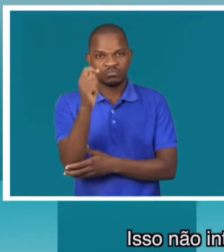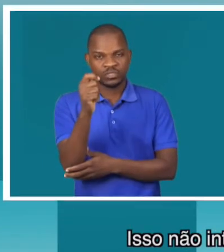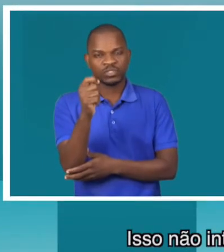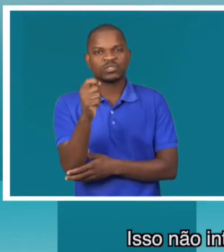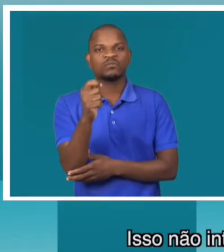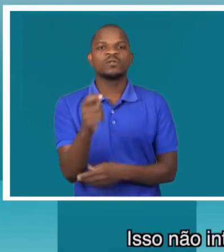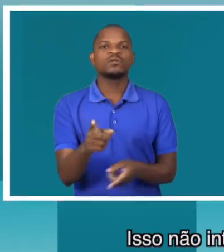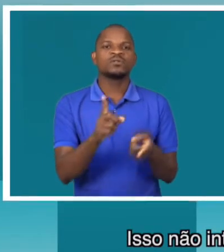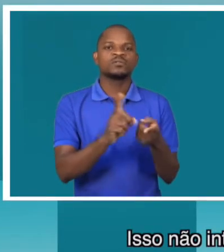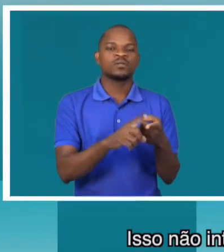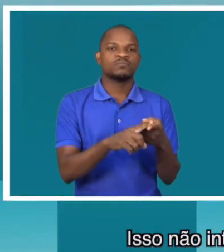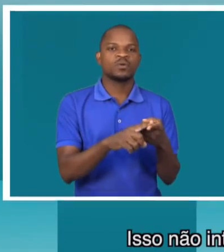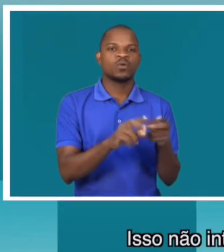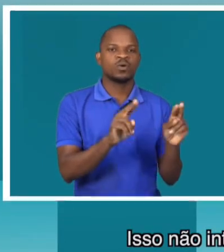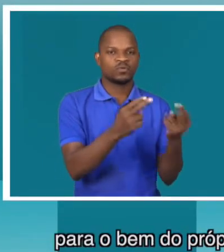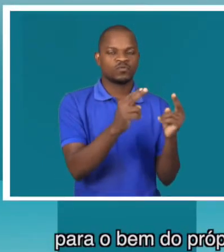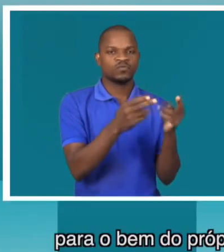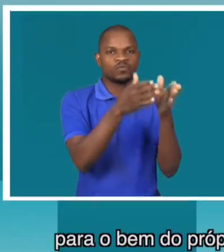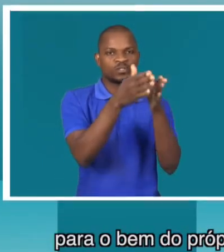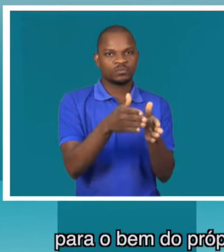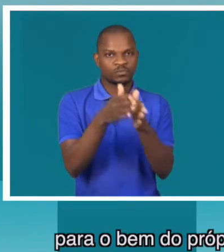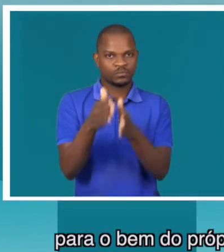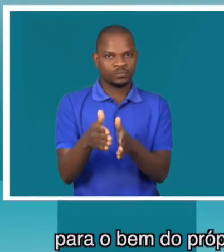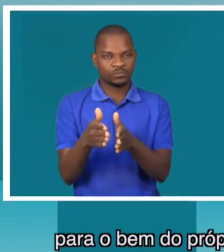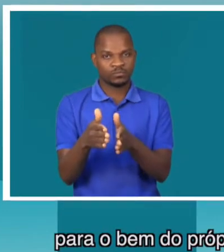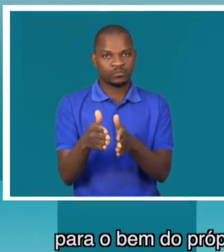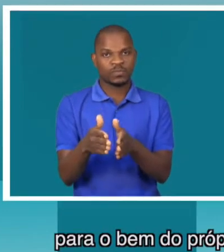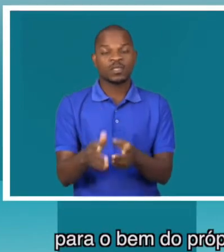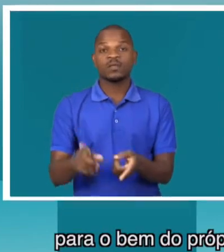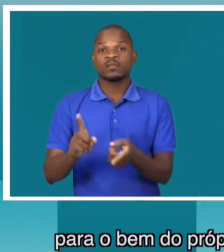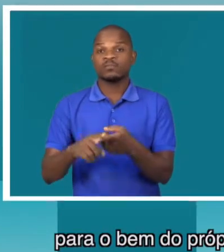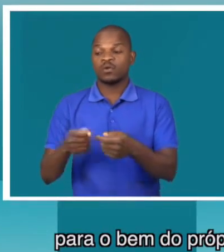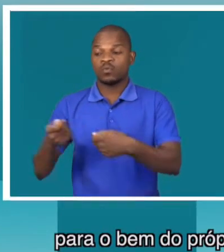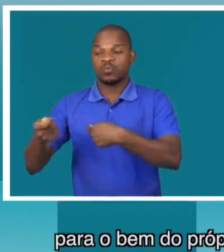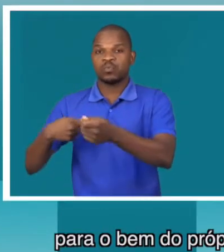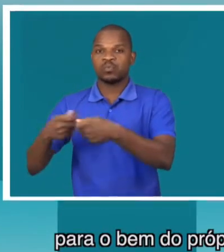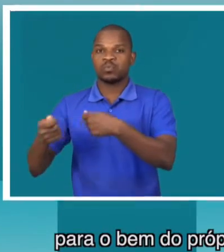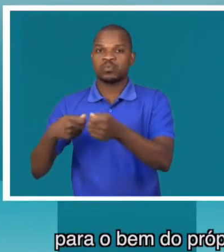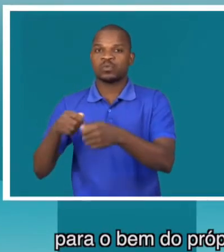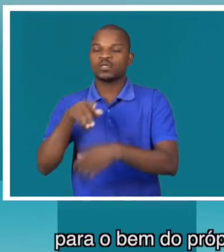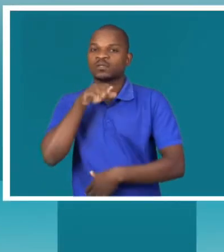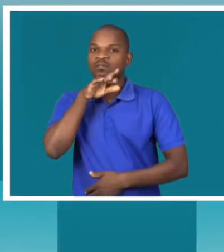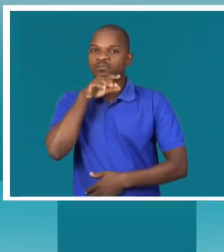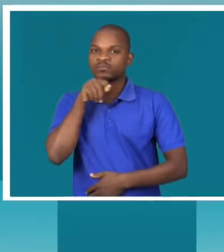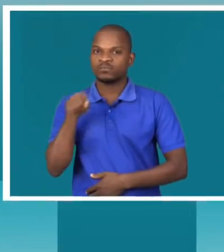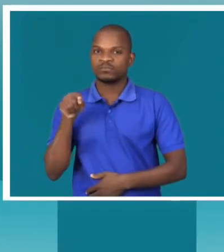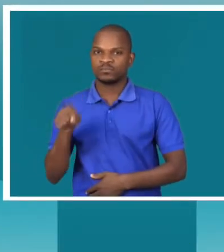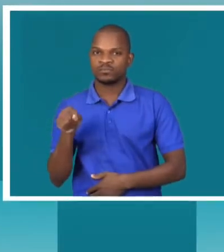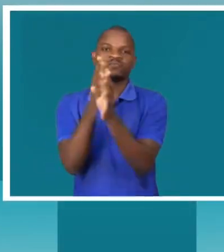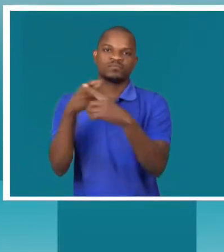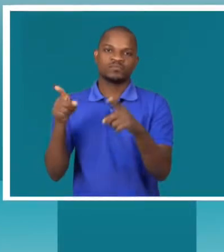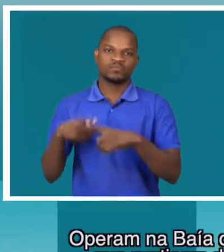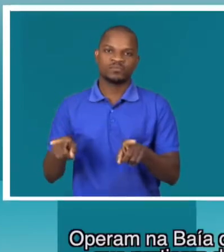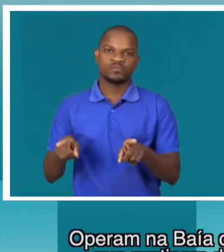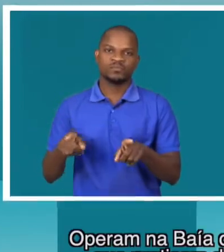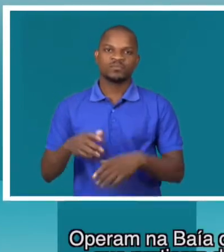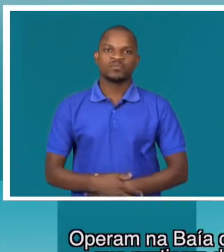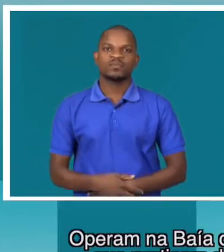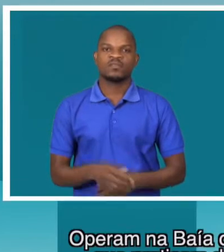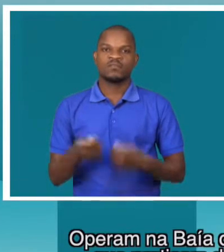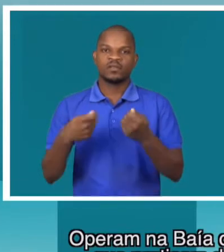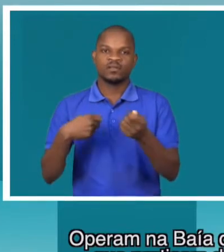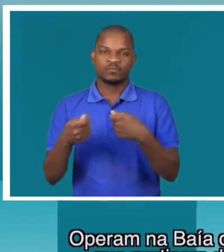das pescarias, para o bem do próprio pescador e das gerações vindas. Opera na Baía